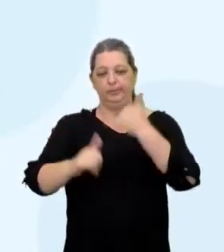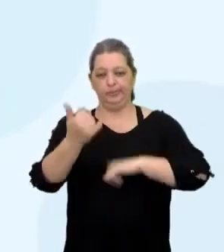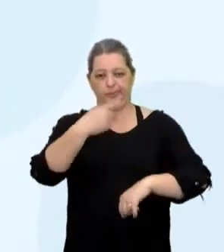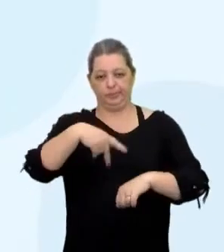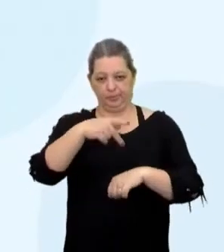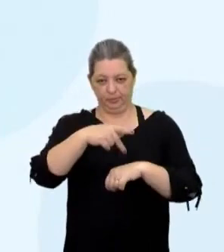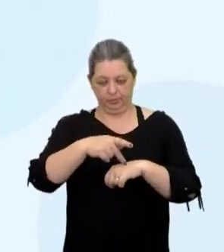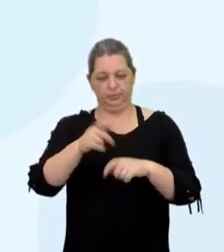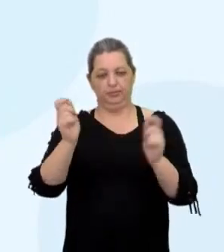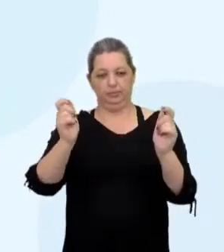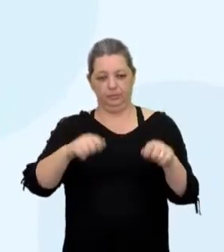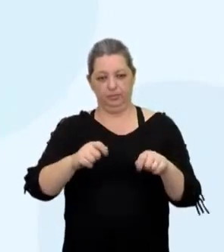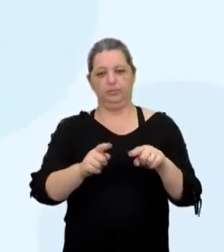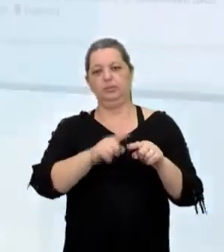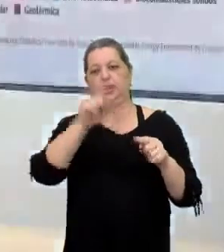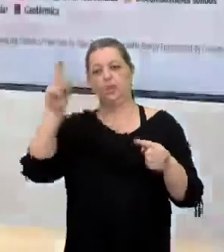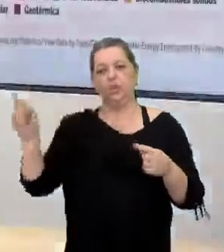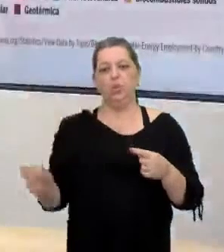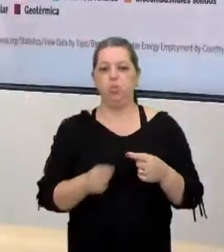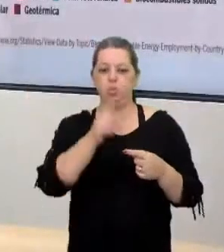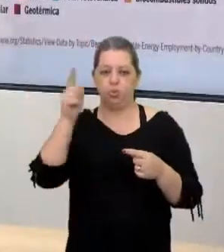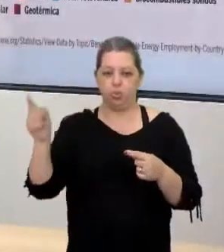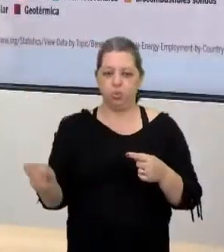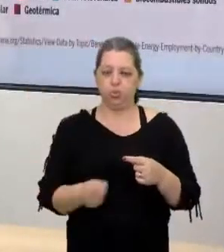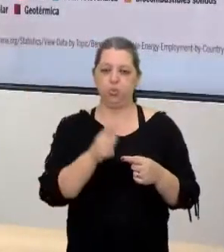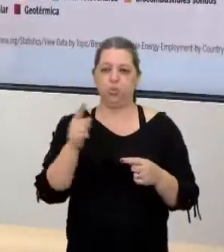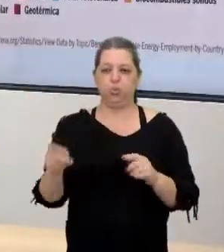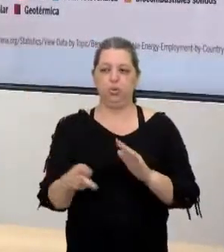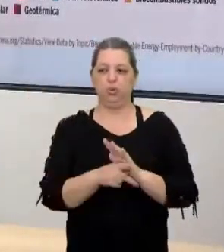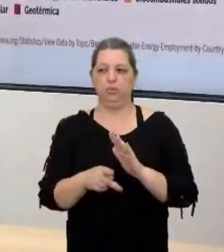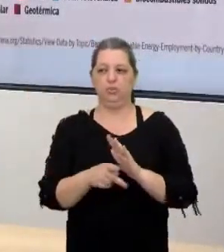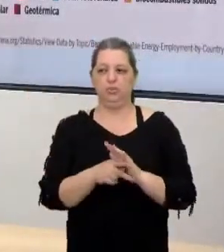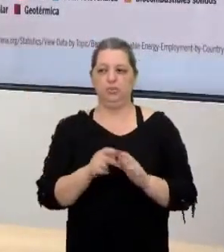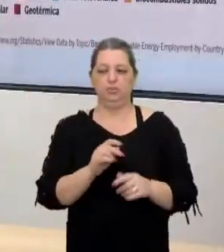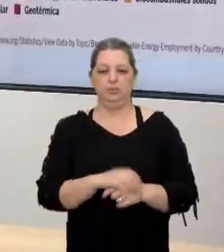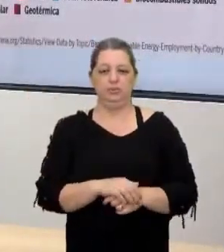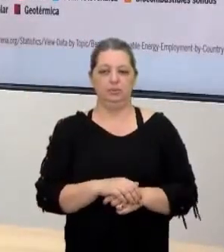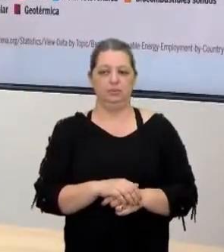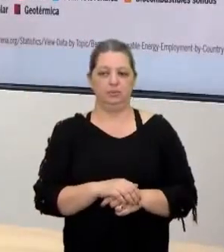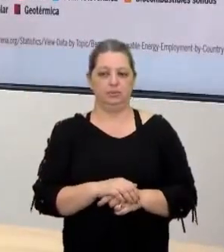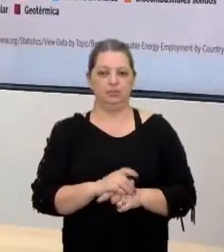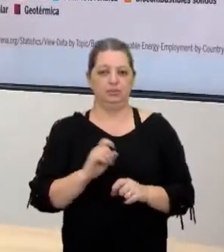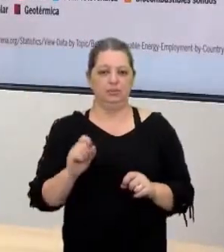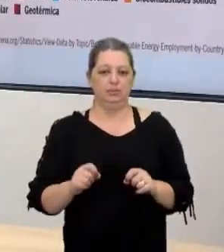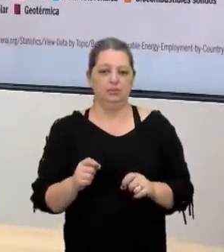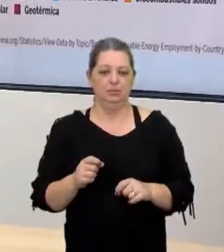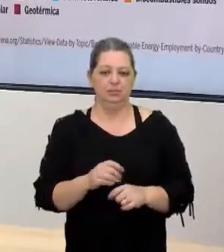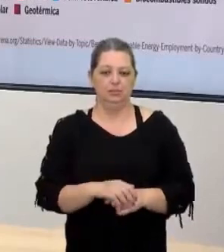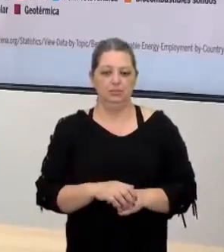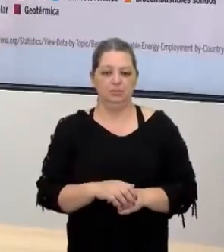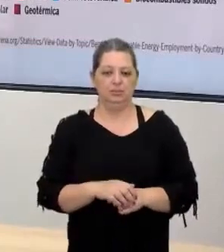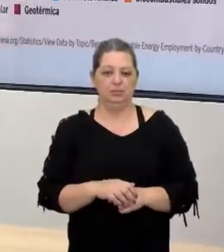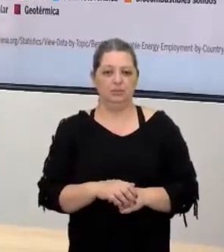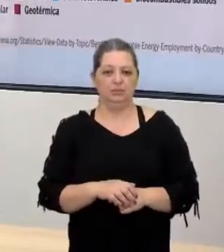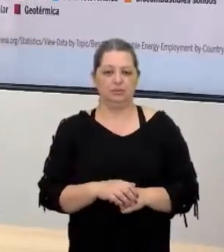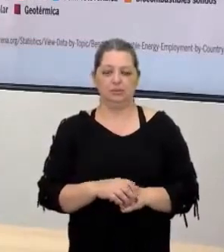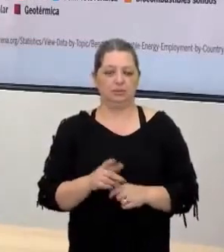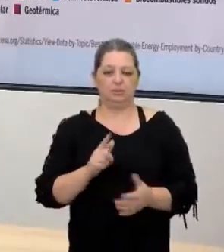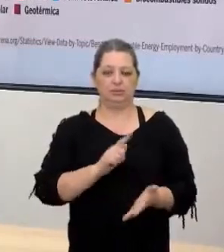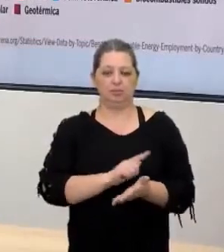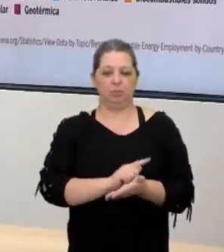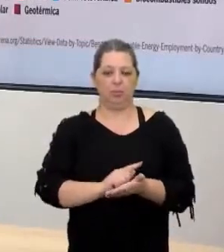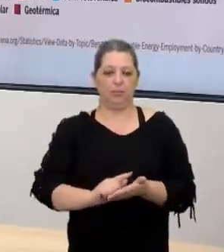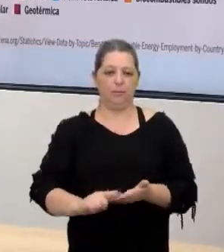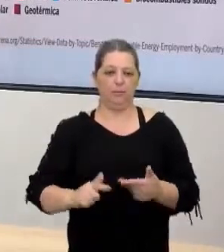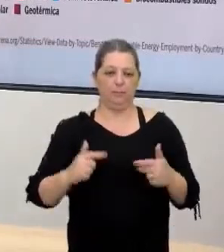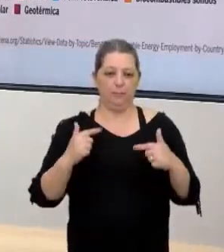de ser fontes renováveis, são fontes assim praticamente limpas. Eu não gosto de falar que são limpas, né, porque